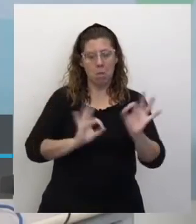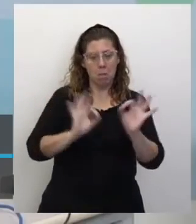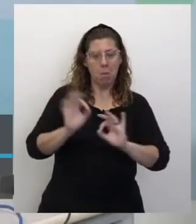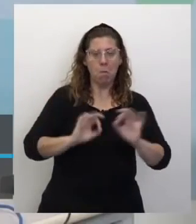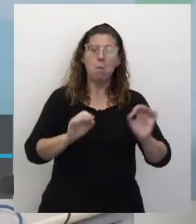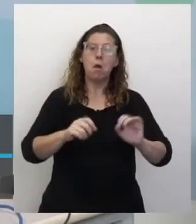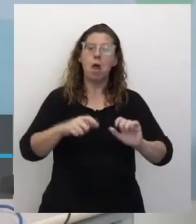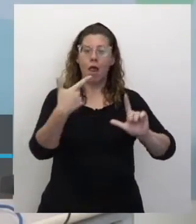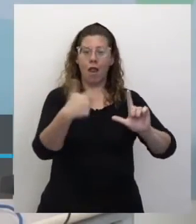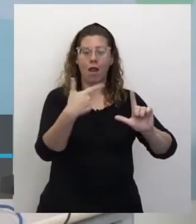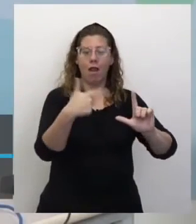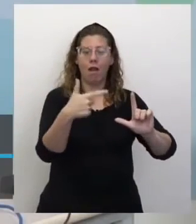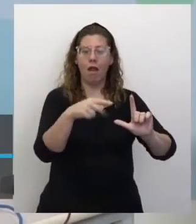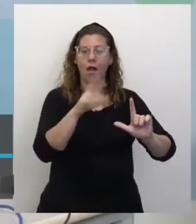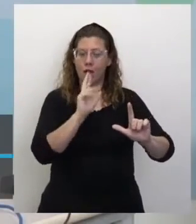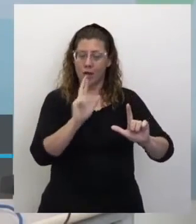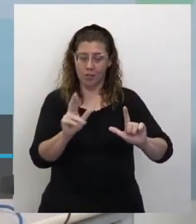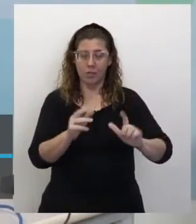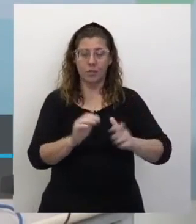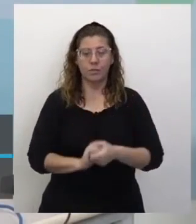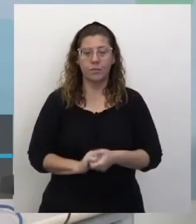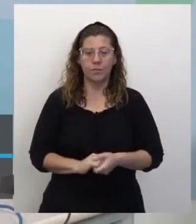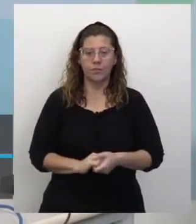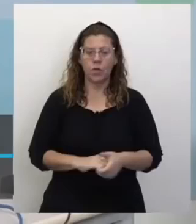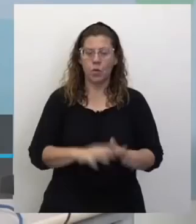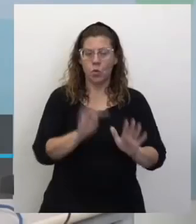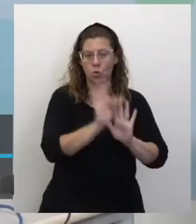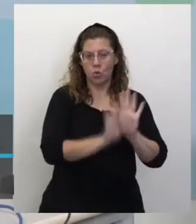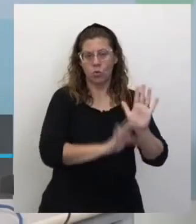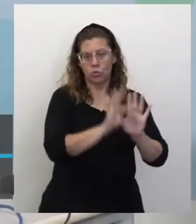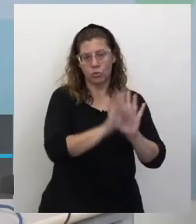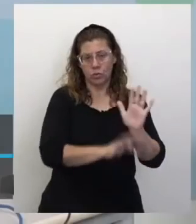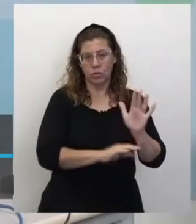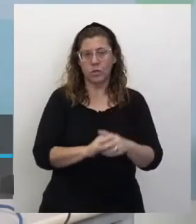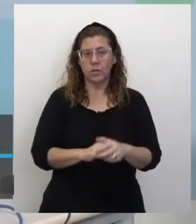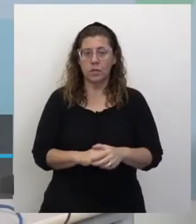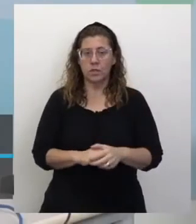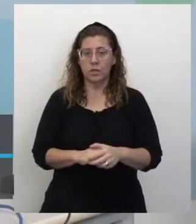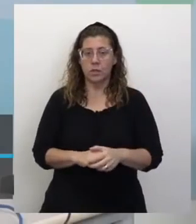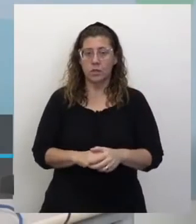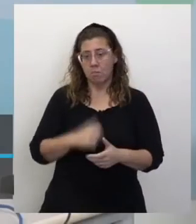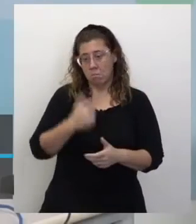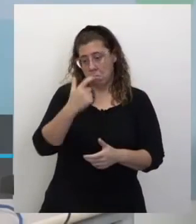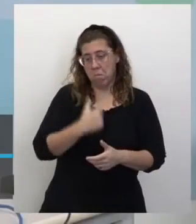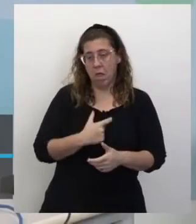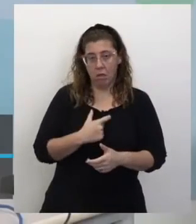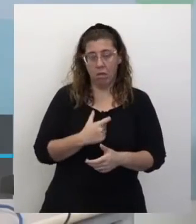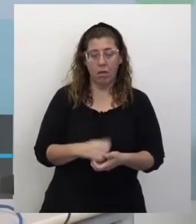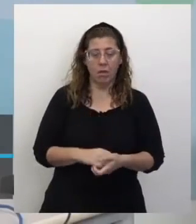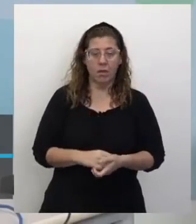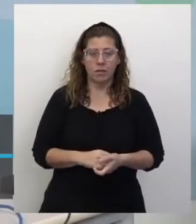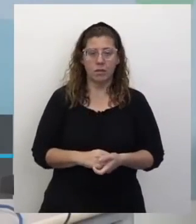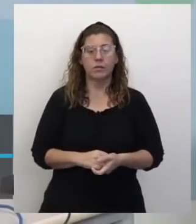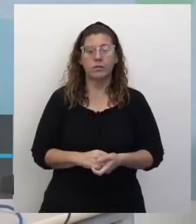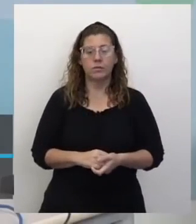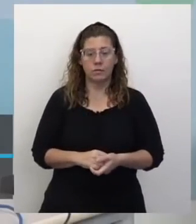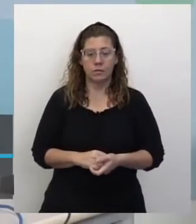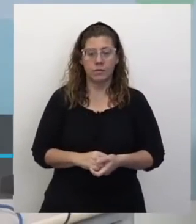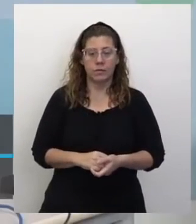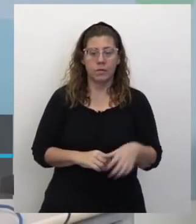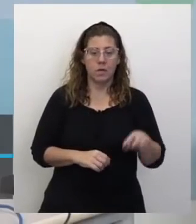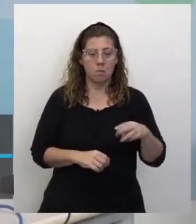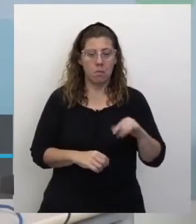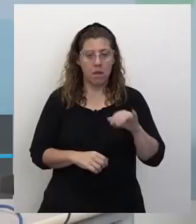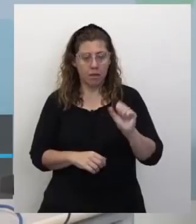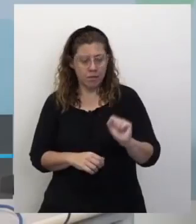e é lógico, mandaram aqui a resposta, porque o texto é sobre memes, então, quem mandou aqui, the text is about memes,